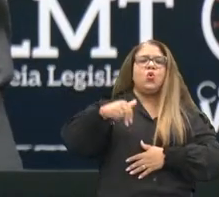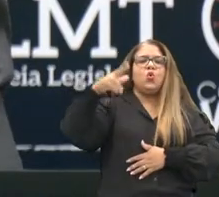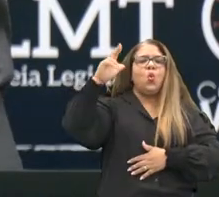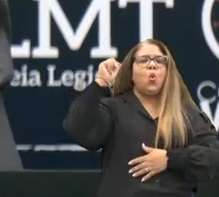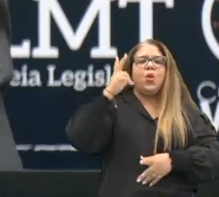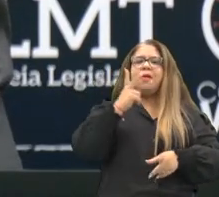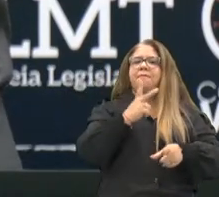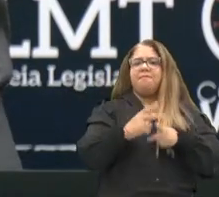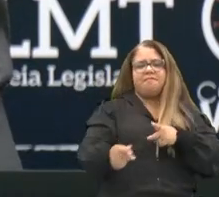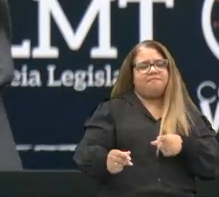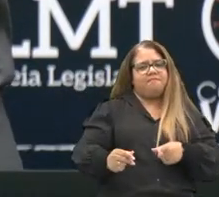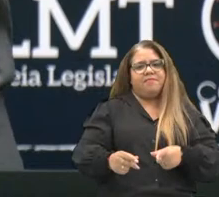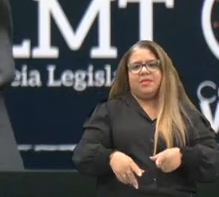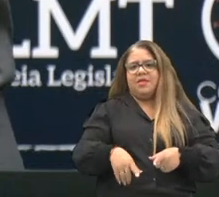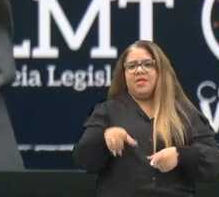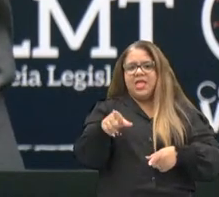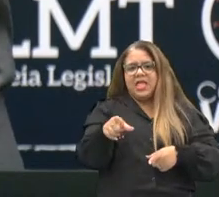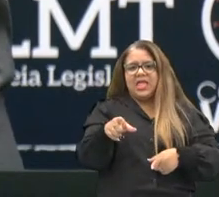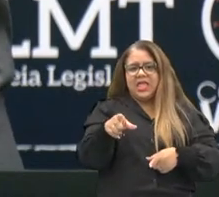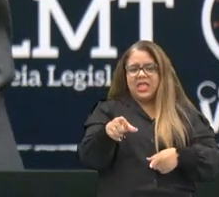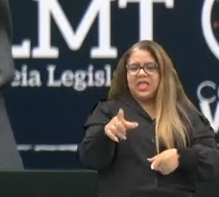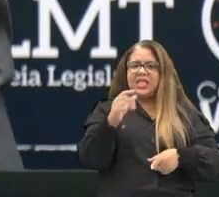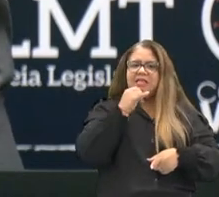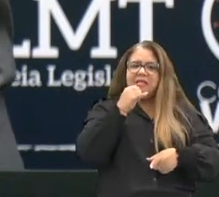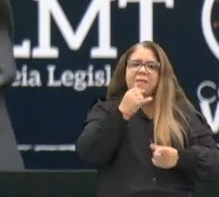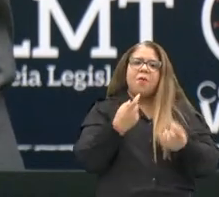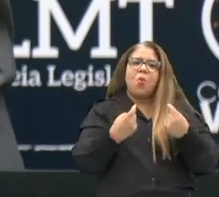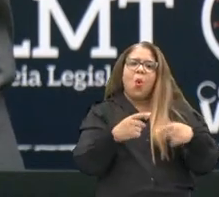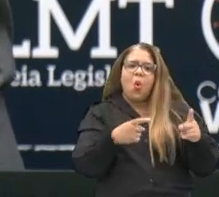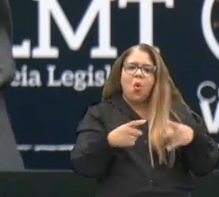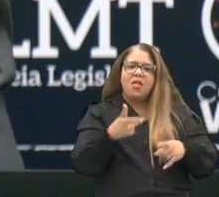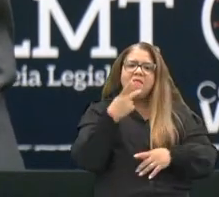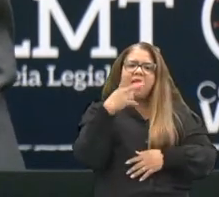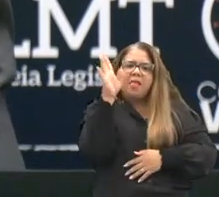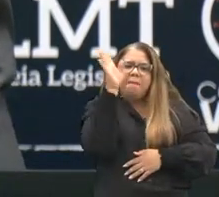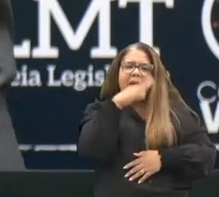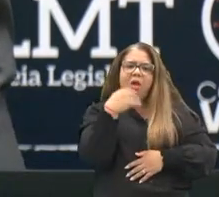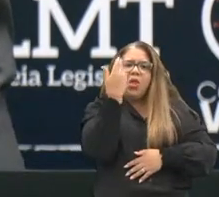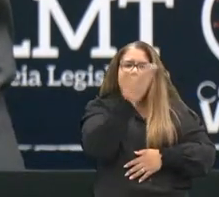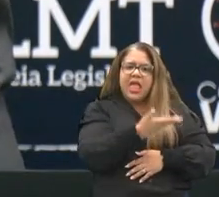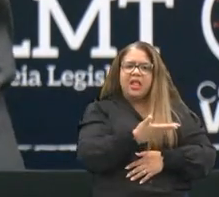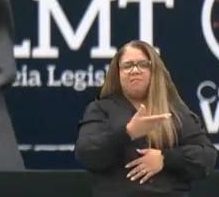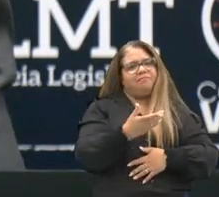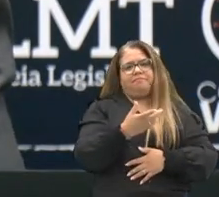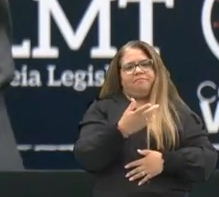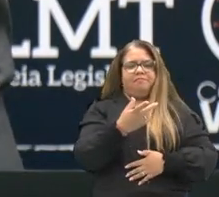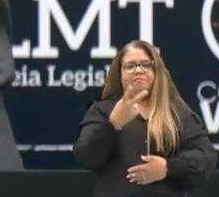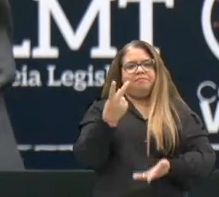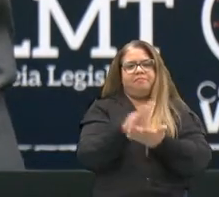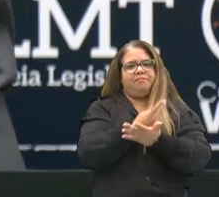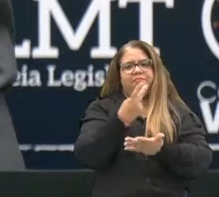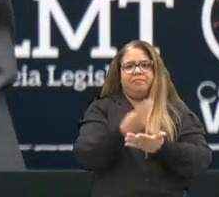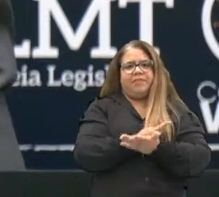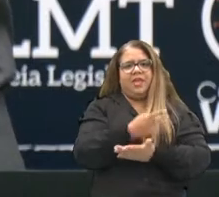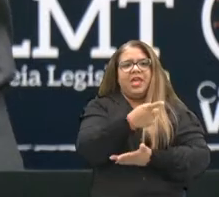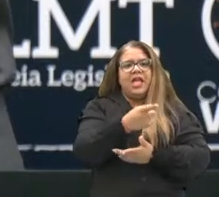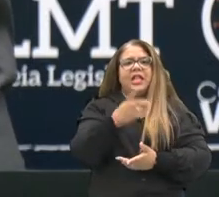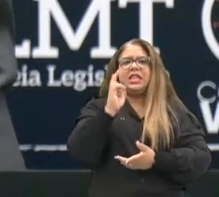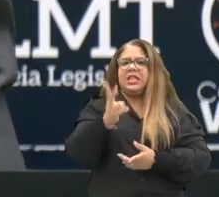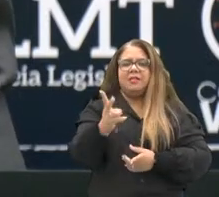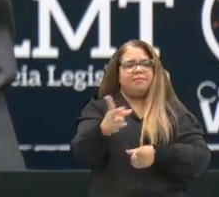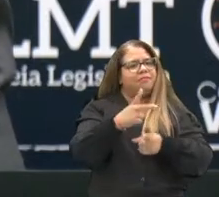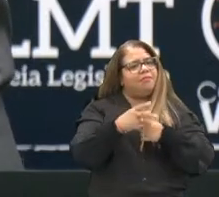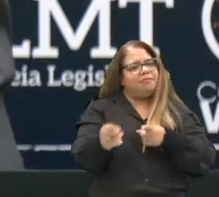ilações, inverdades ou acusações que considero levianas, mas que a história